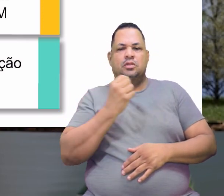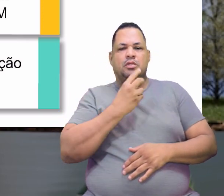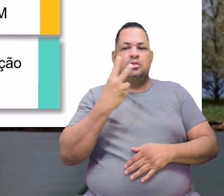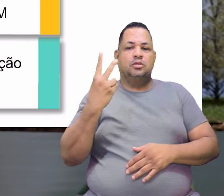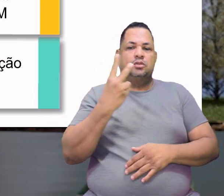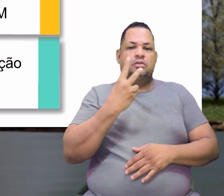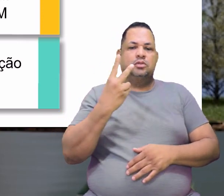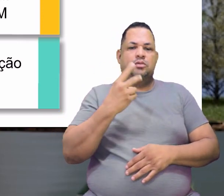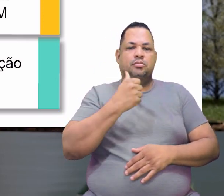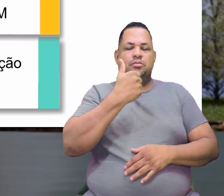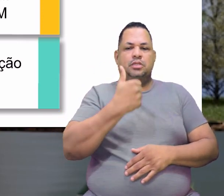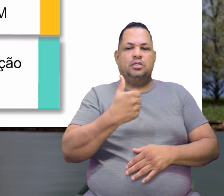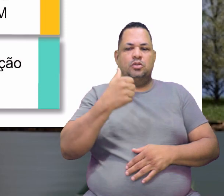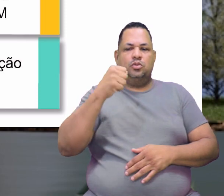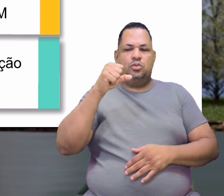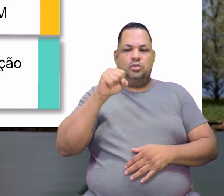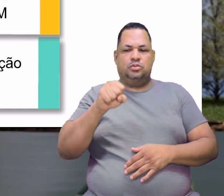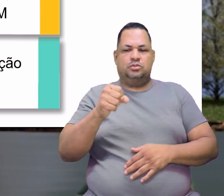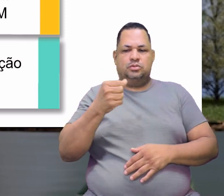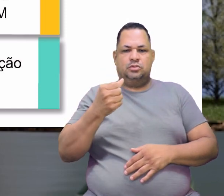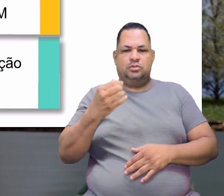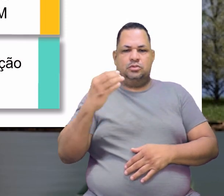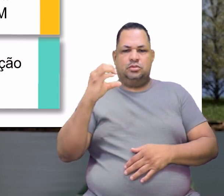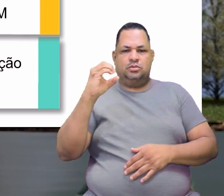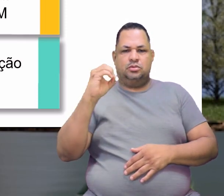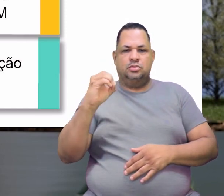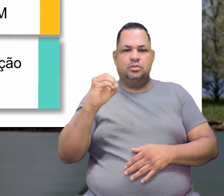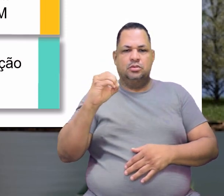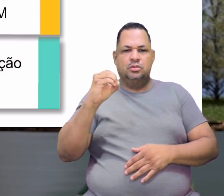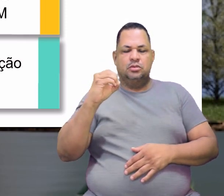1860. Começa aqui em